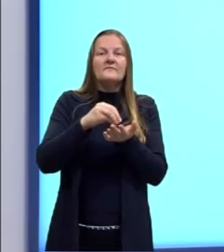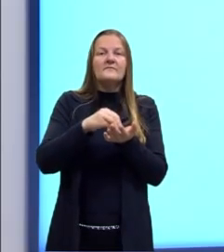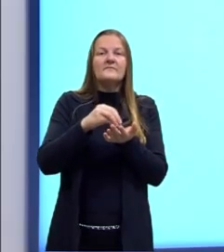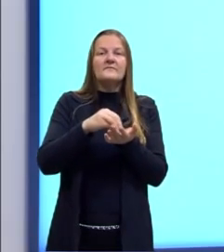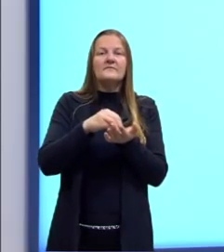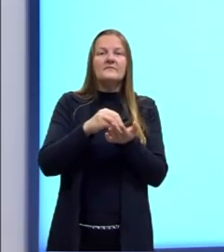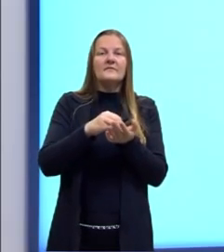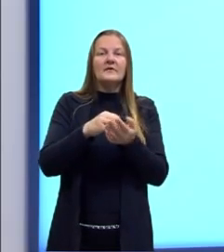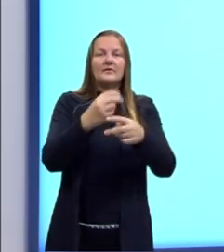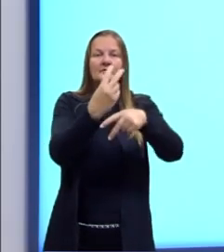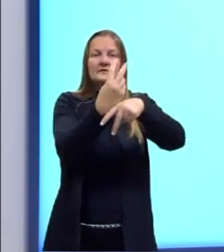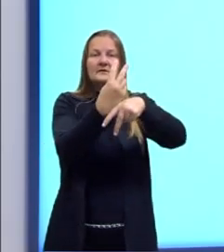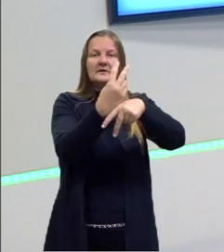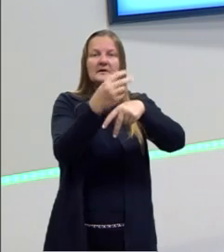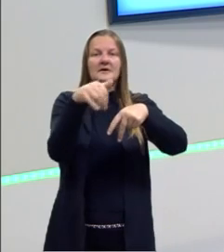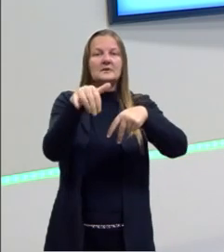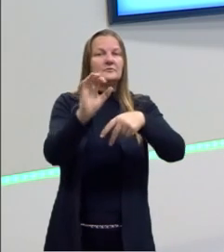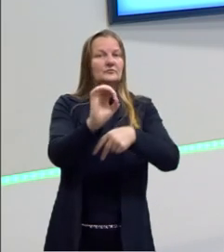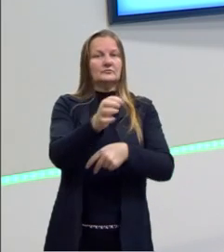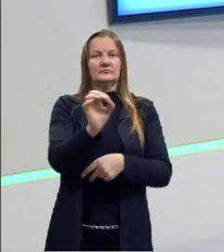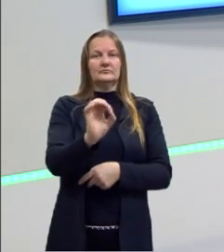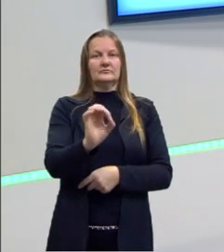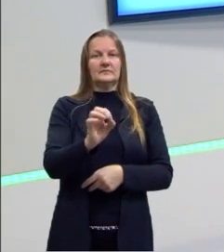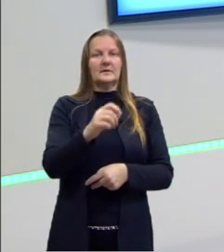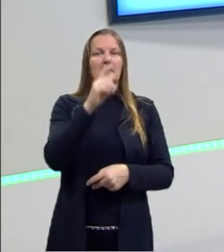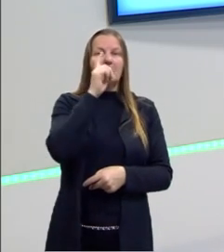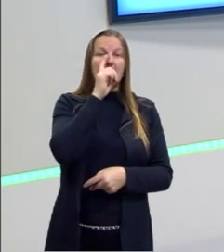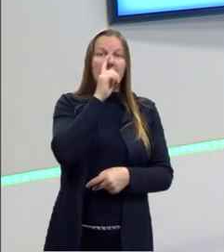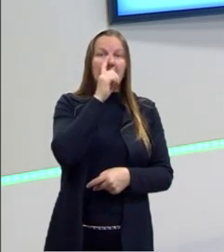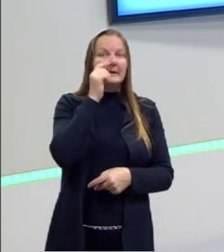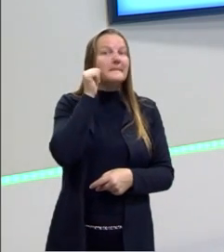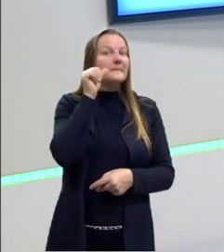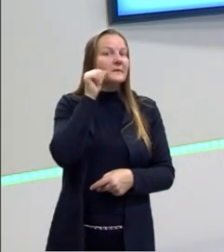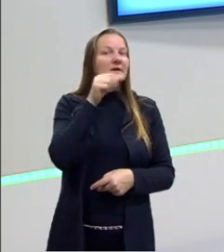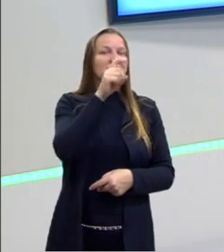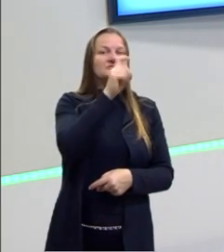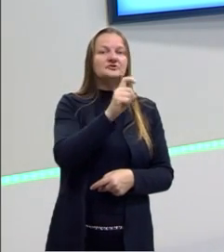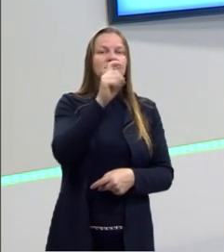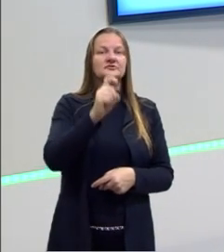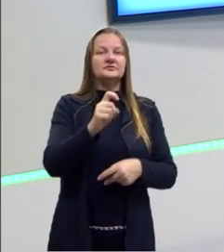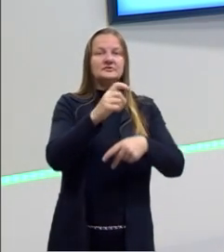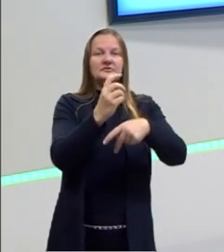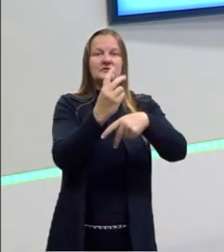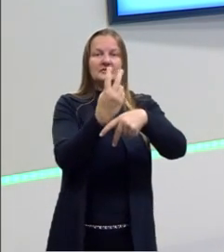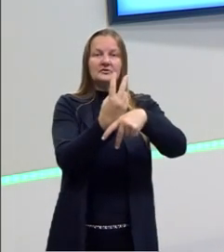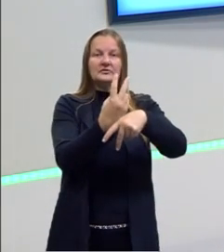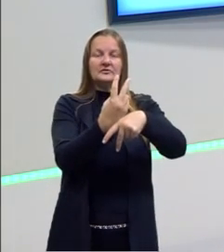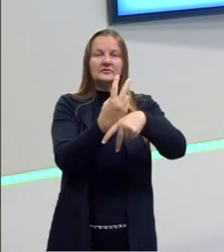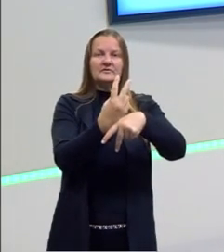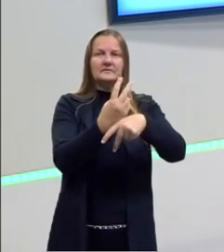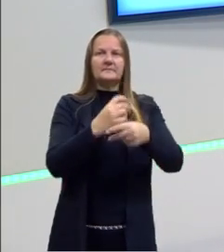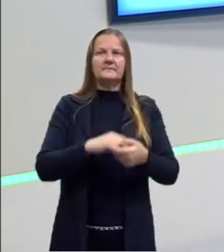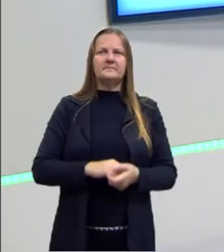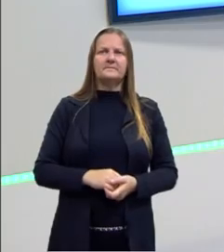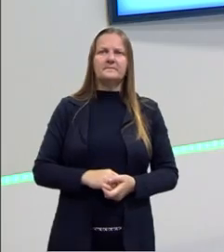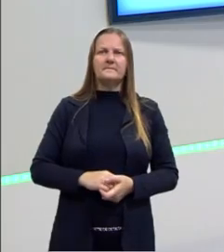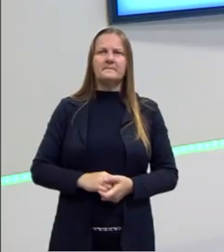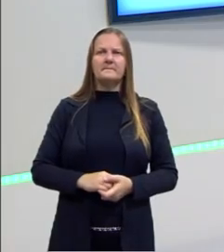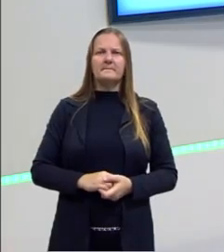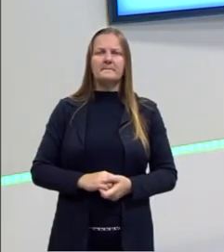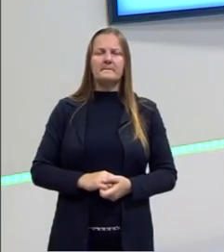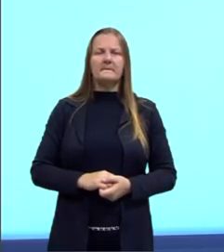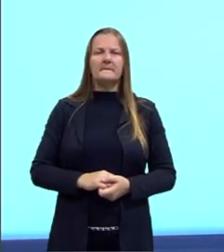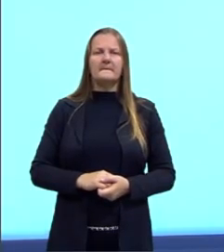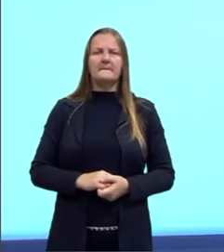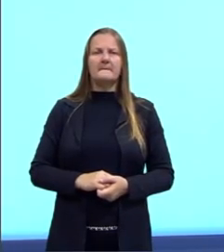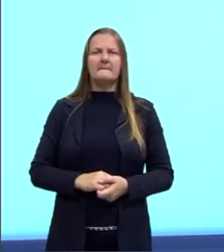do cromossomo Y certo só que gente no cromossomo Y vai ter